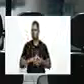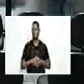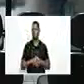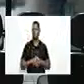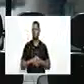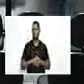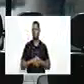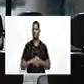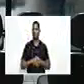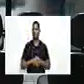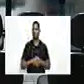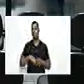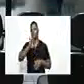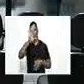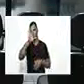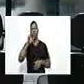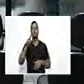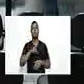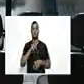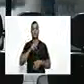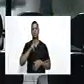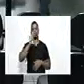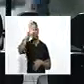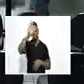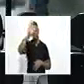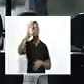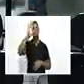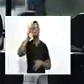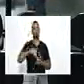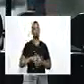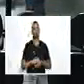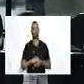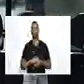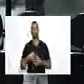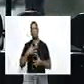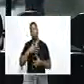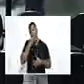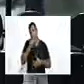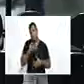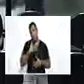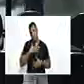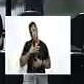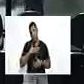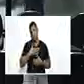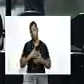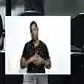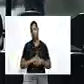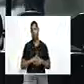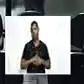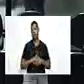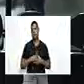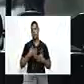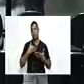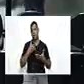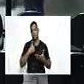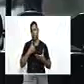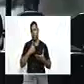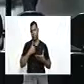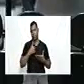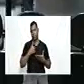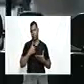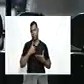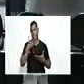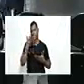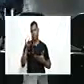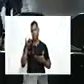tot senhor presidente só questão de ordem né a sugestão minha eu encaminho né Para